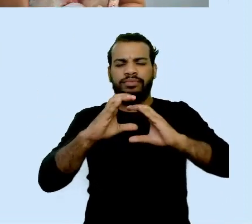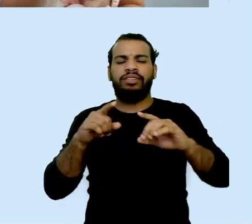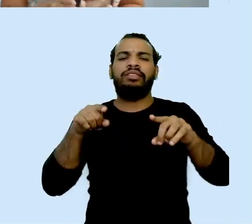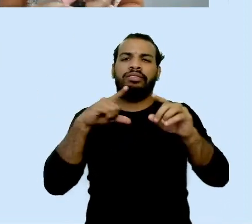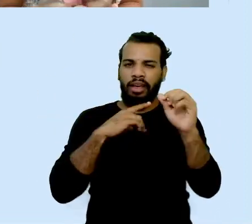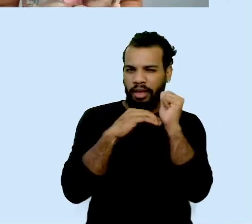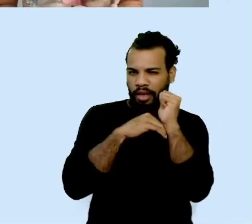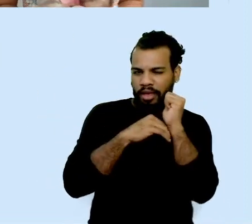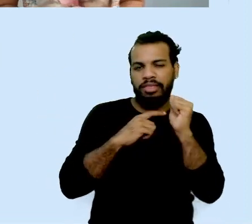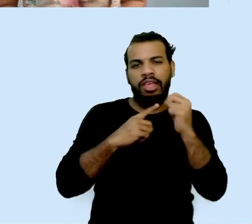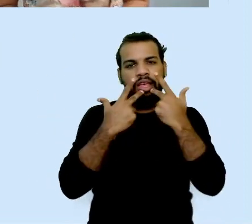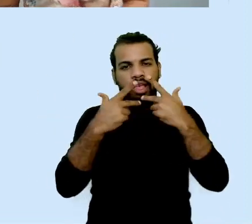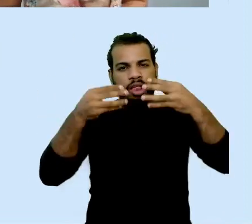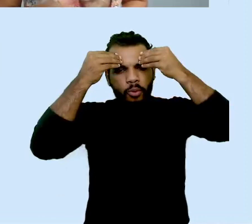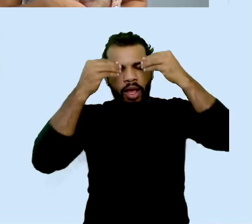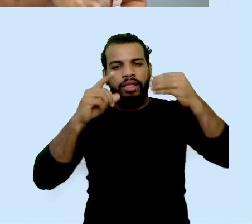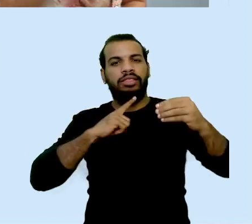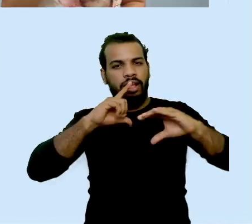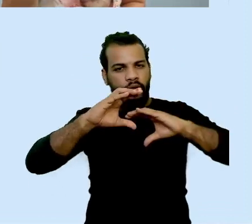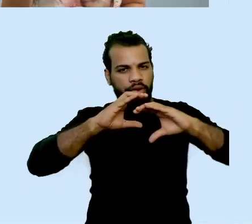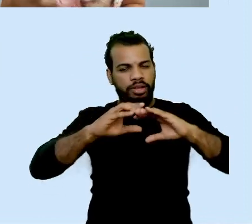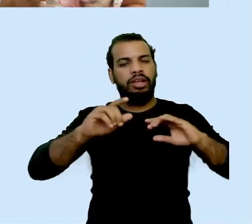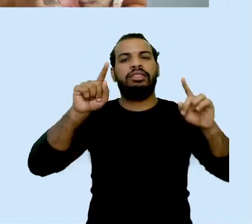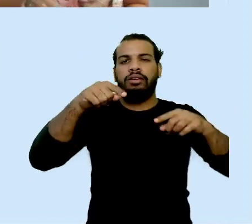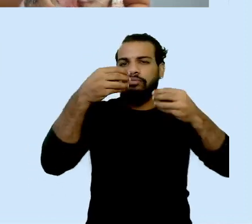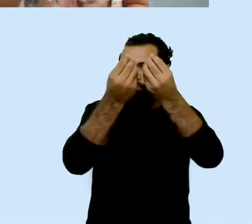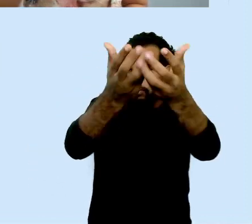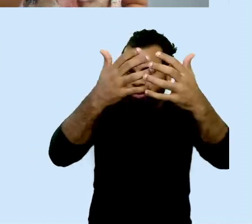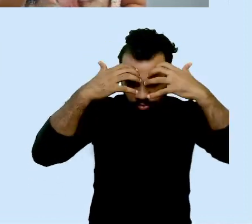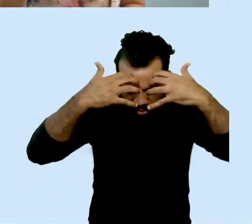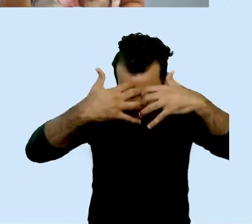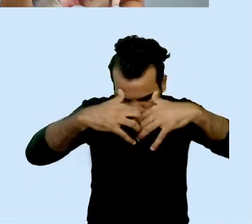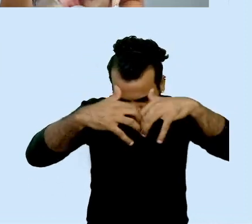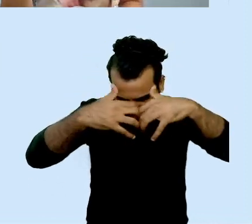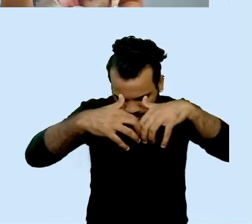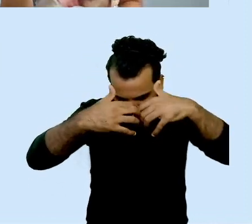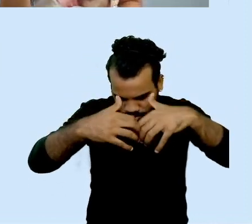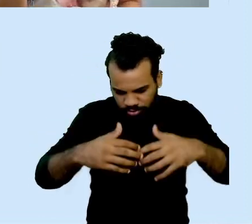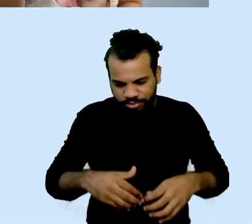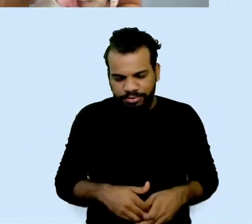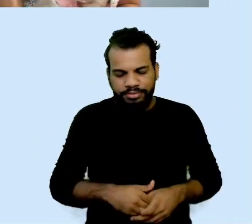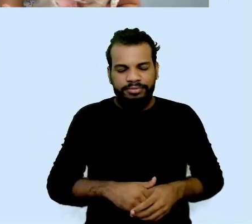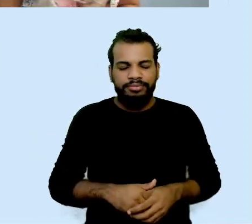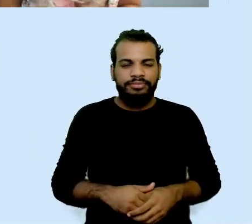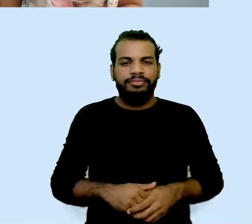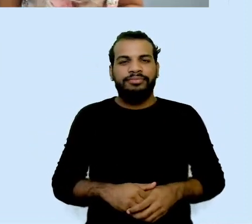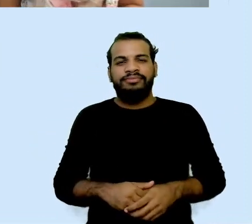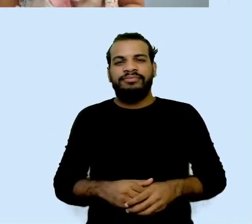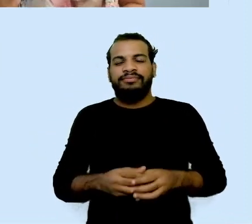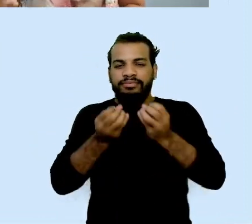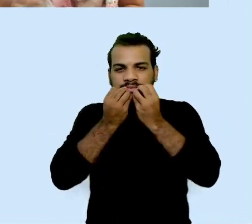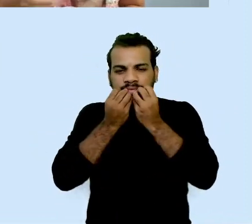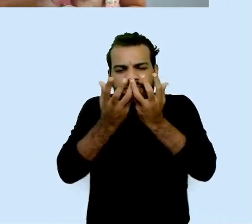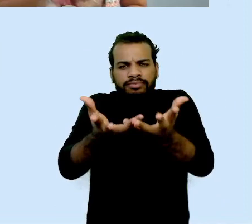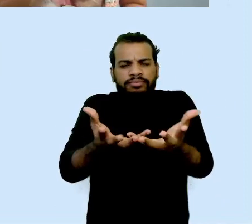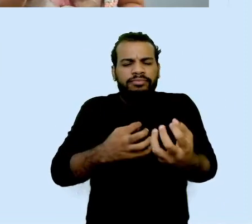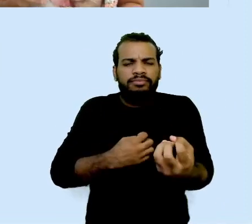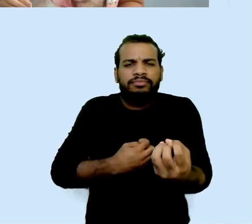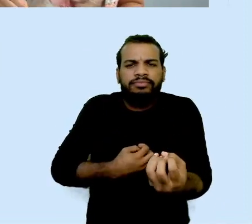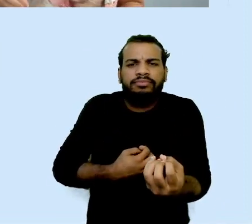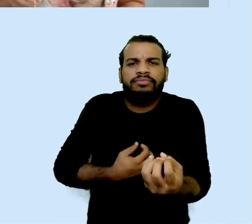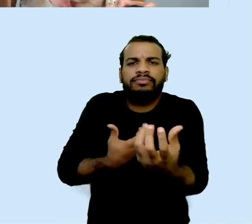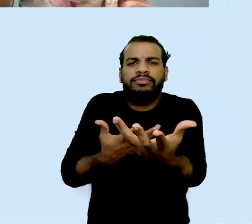código, também é linguagem, também faz você pensar, faz você colocar para fora a sua expressão, ter